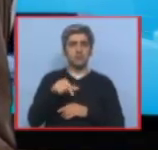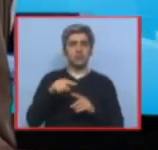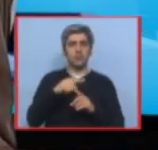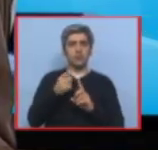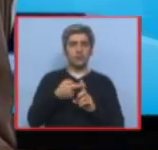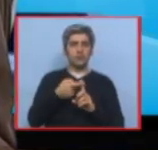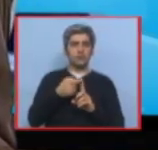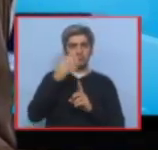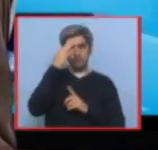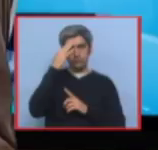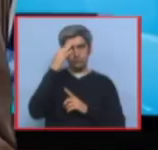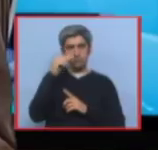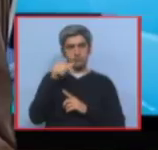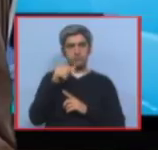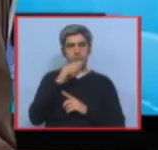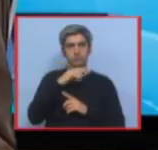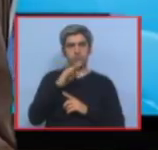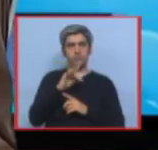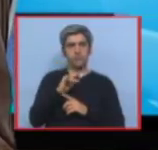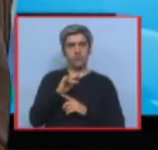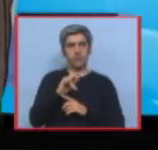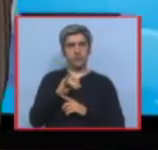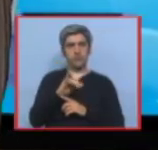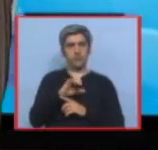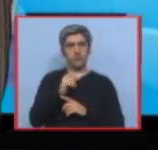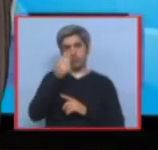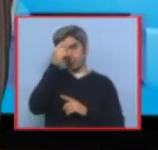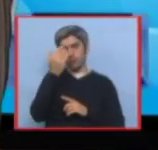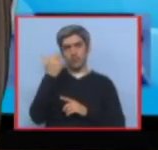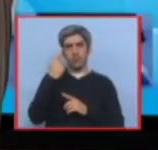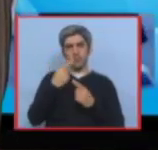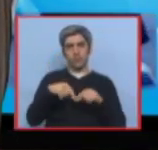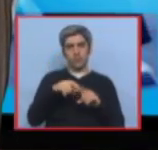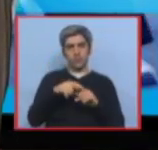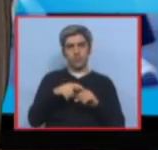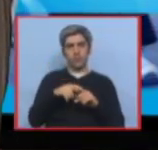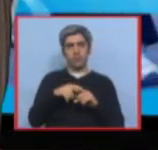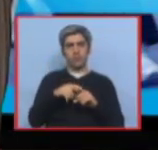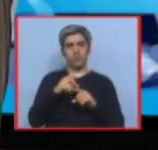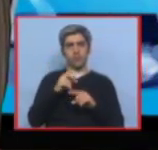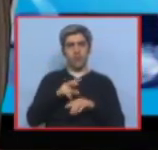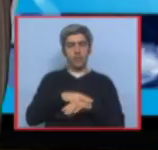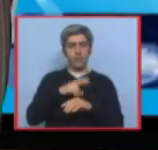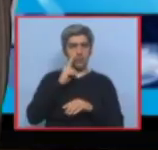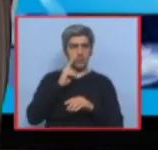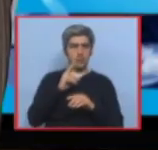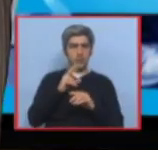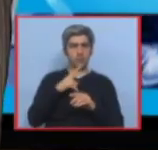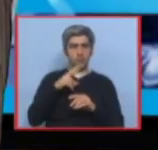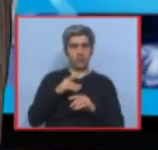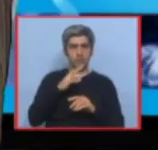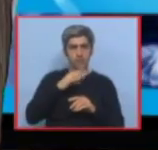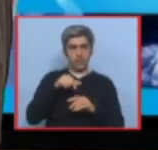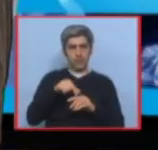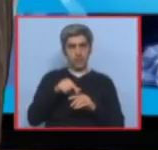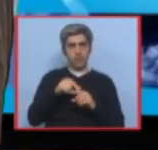este ano previsto na família franciscana. Nós tivemos no domingo passado uma reunião da direção da família franciscana portuguesa, que